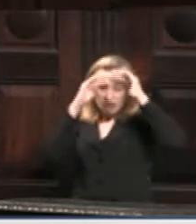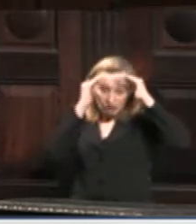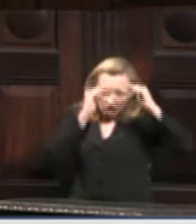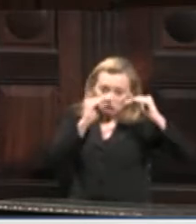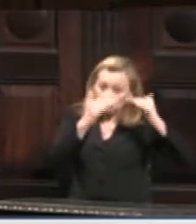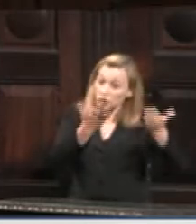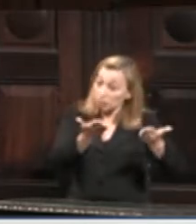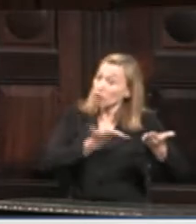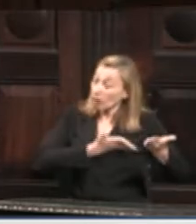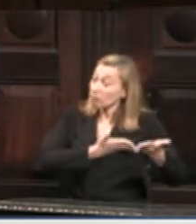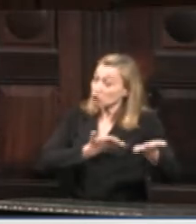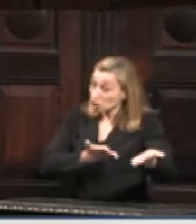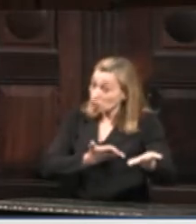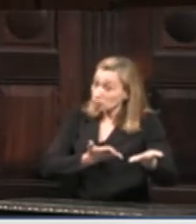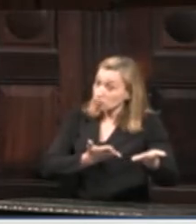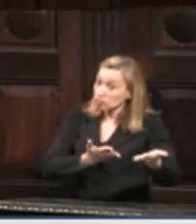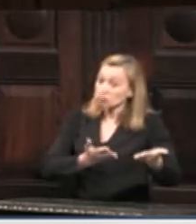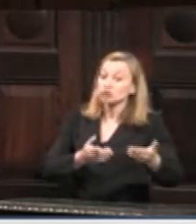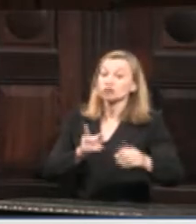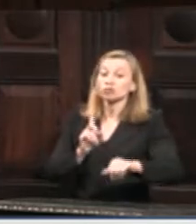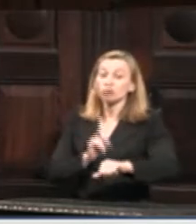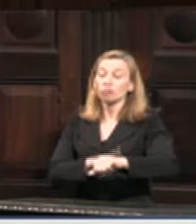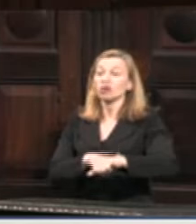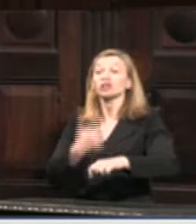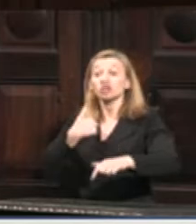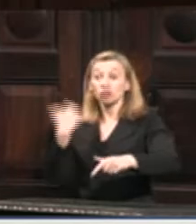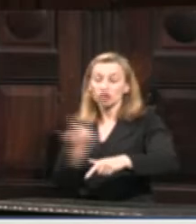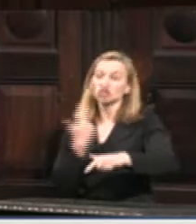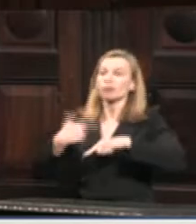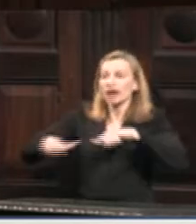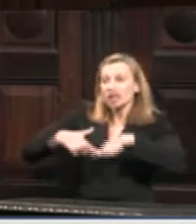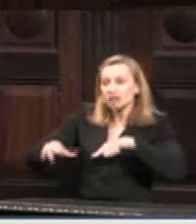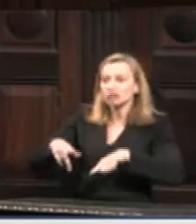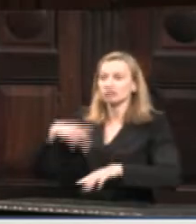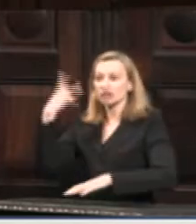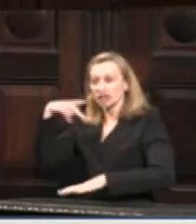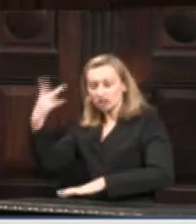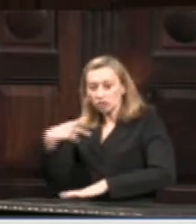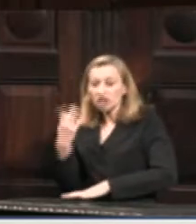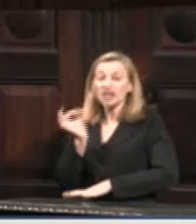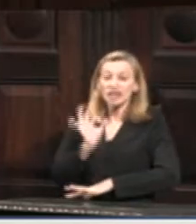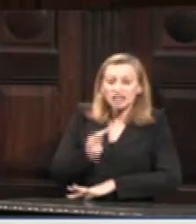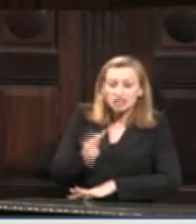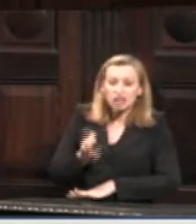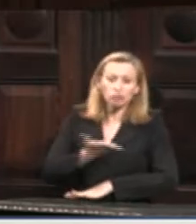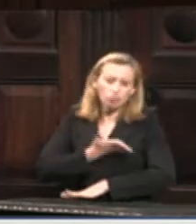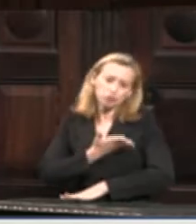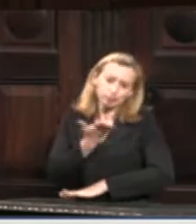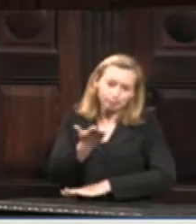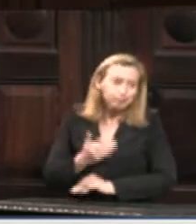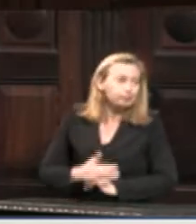de Vossa Excelência, desde a Câmara de Vereadores. E Vossa Excelência pode ter certeza,